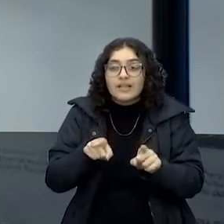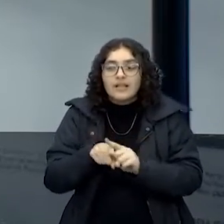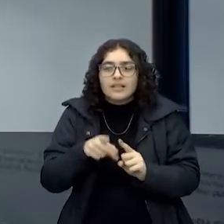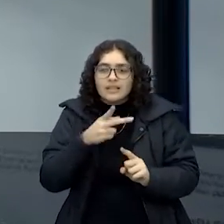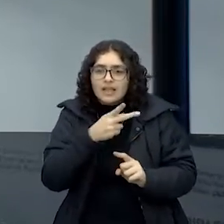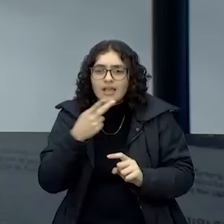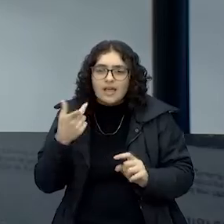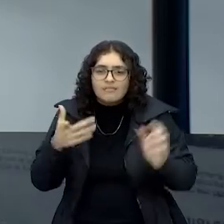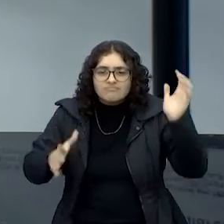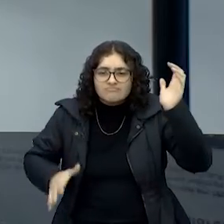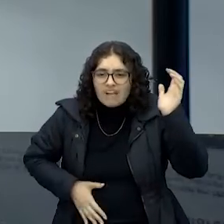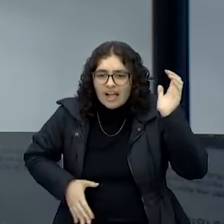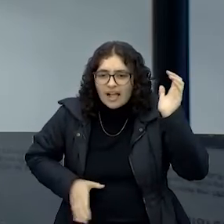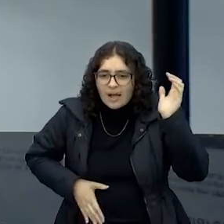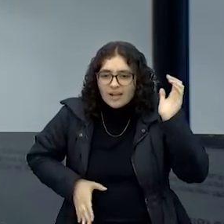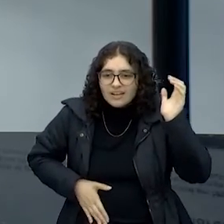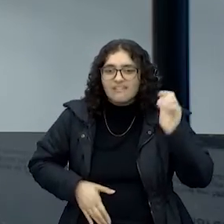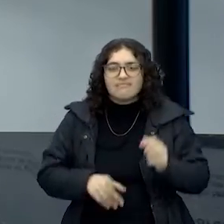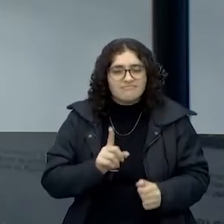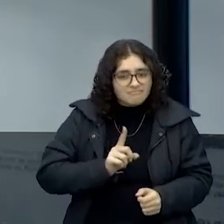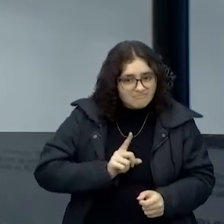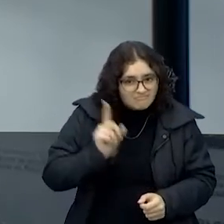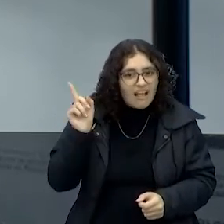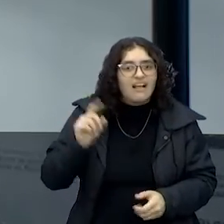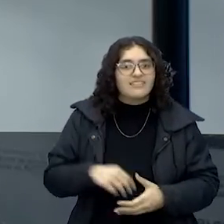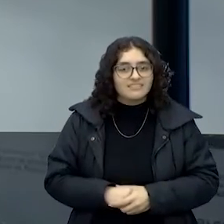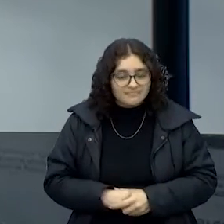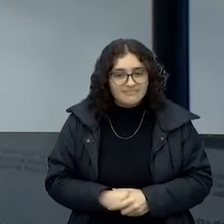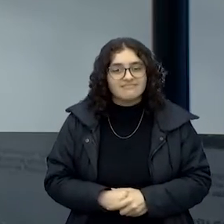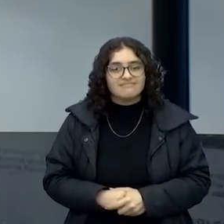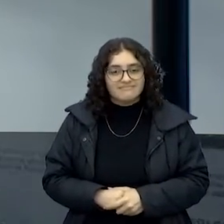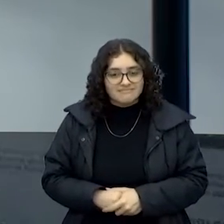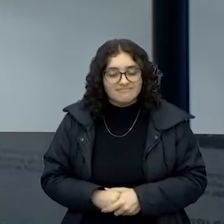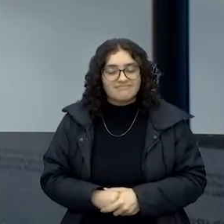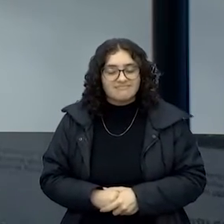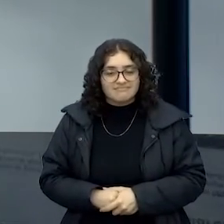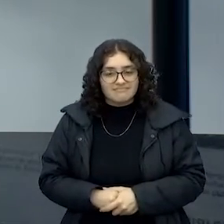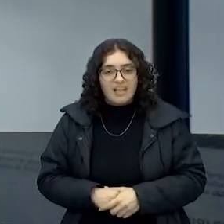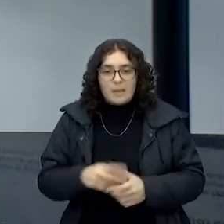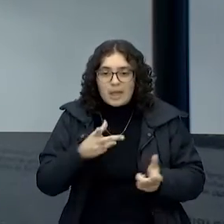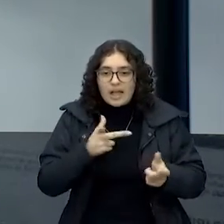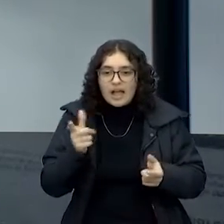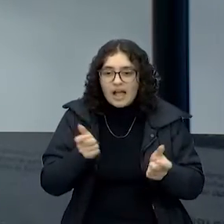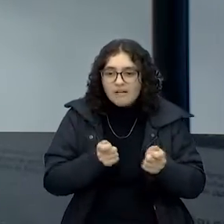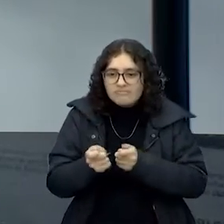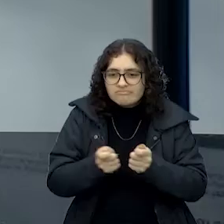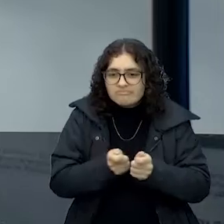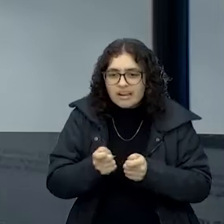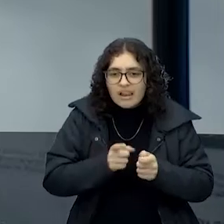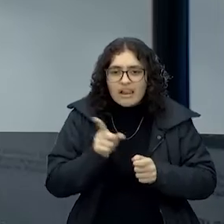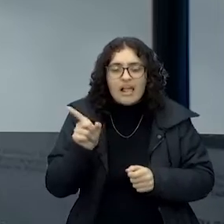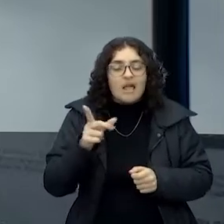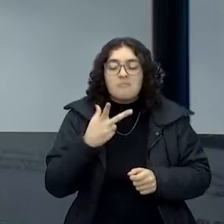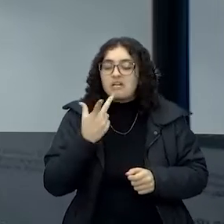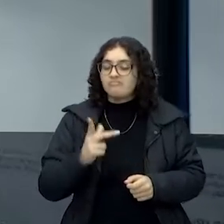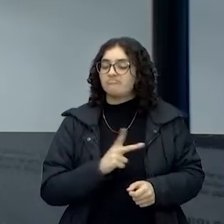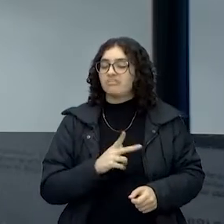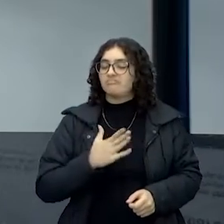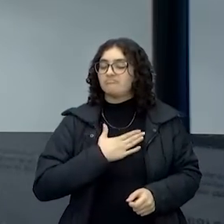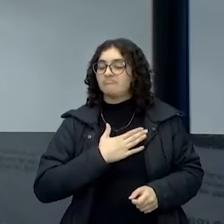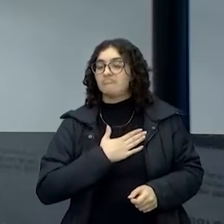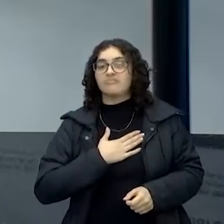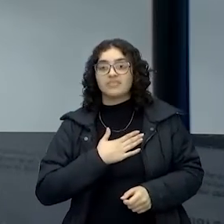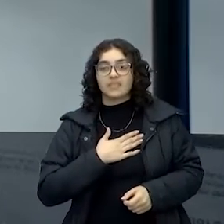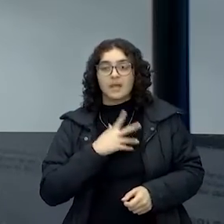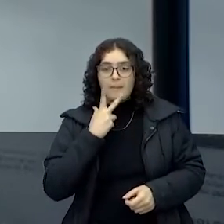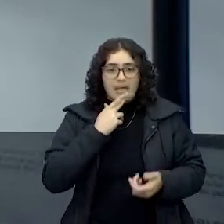facções, pequenos grupos ali nesse estado que estão ali governando aí a sua maneira. Então a gente tem